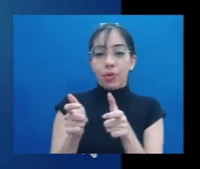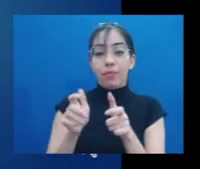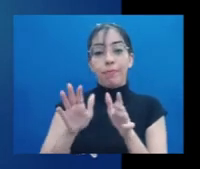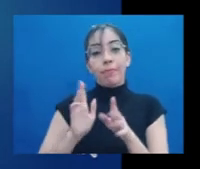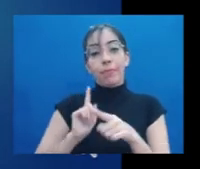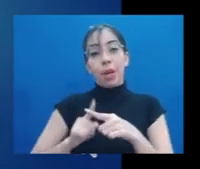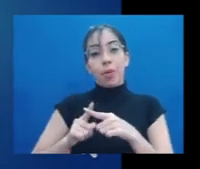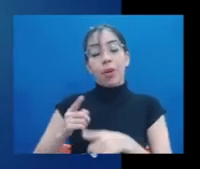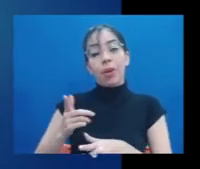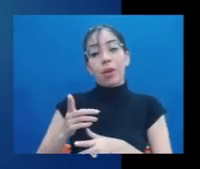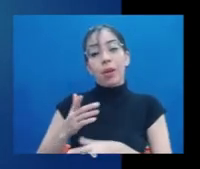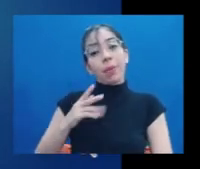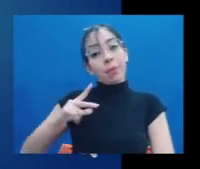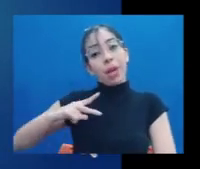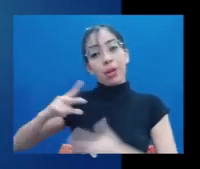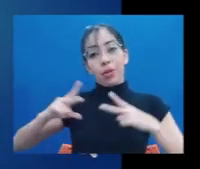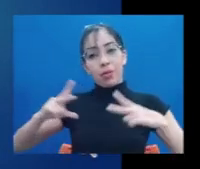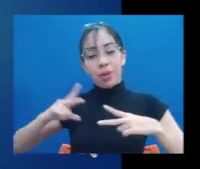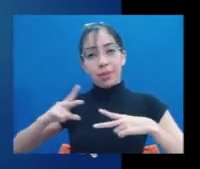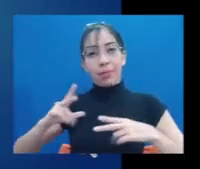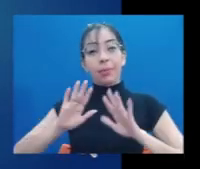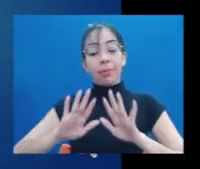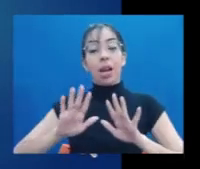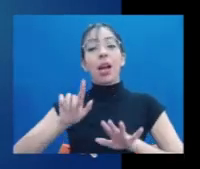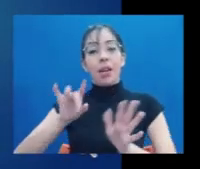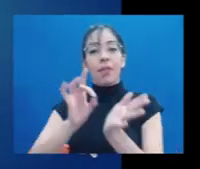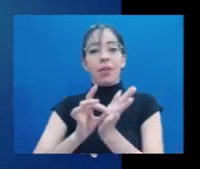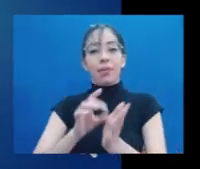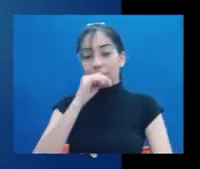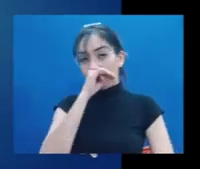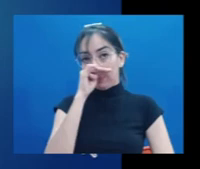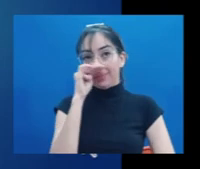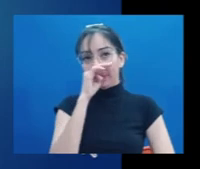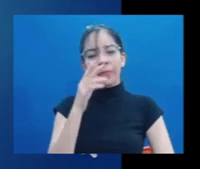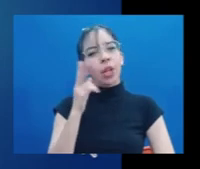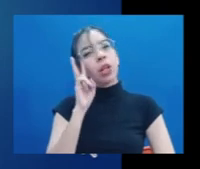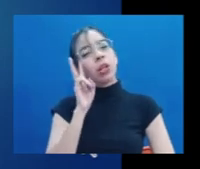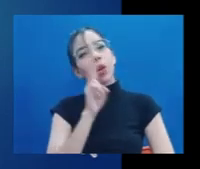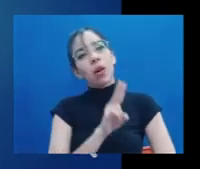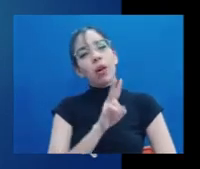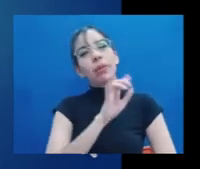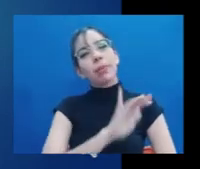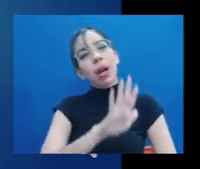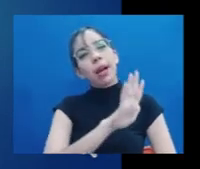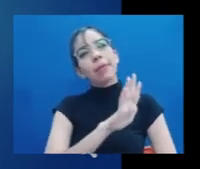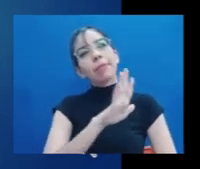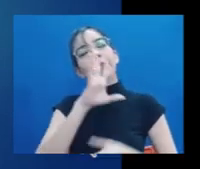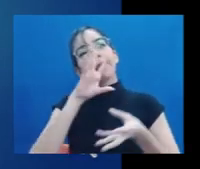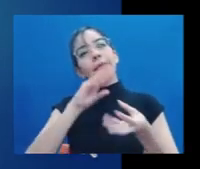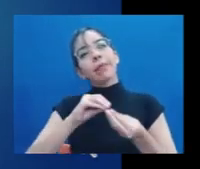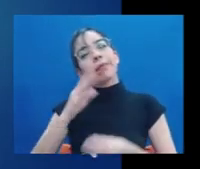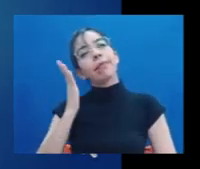uma imagem, para vocês terem noção de geladeiras de laboratório. Essa imagem aqui, gente, é uma imagem real, essa imagem me foi passada